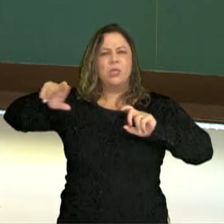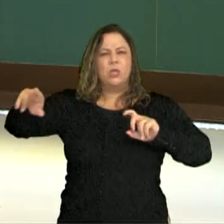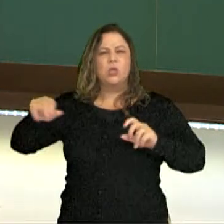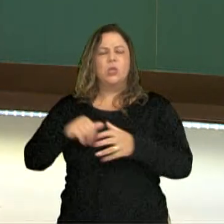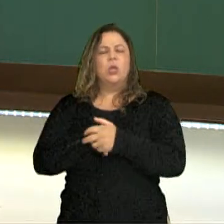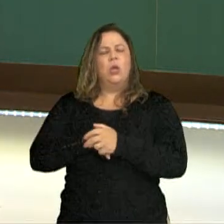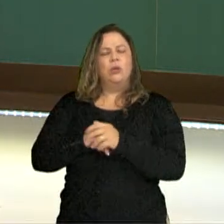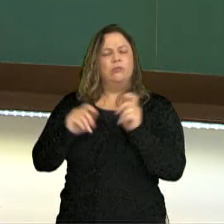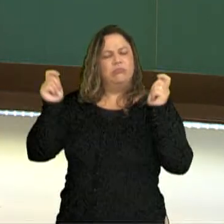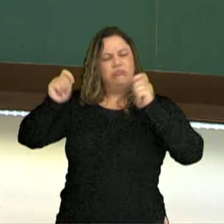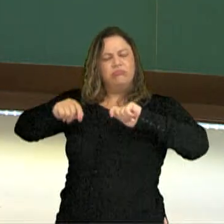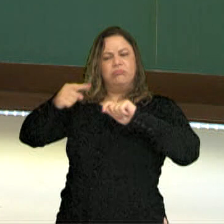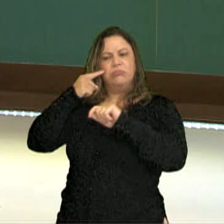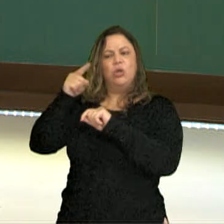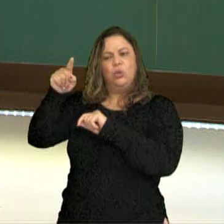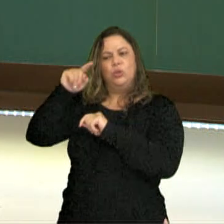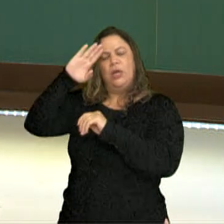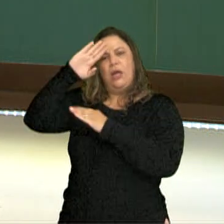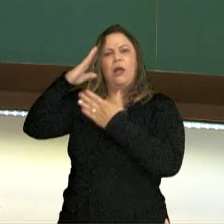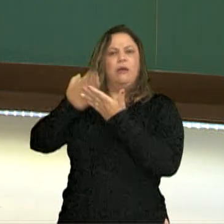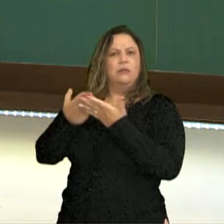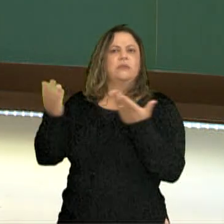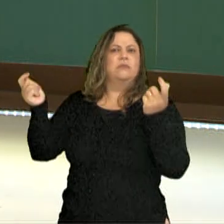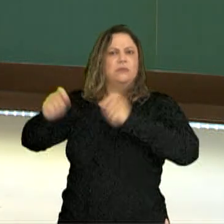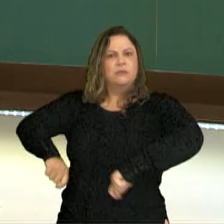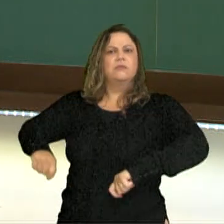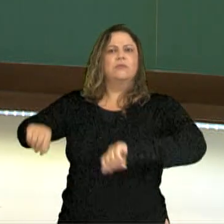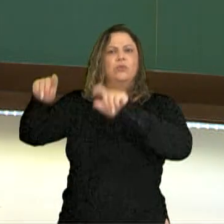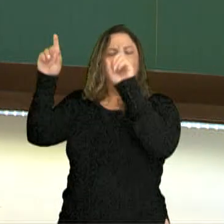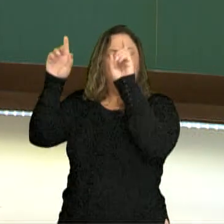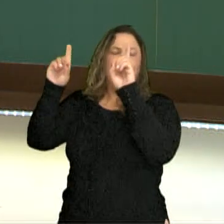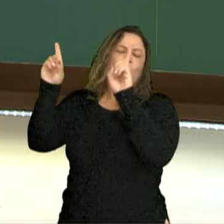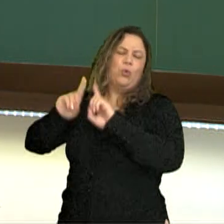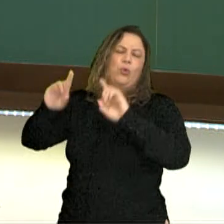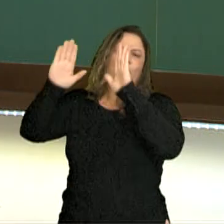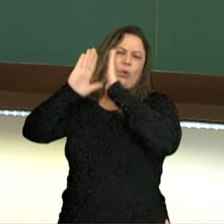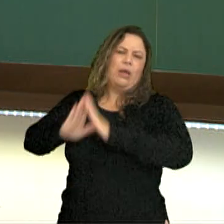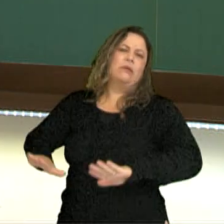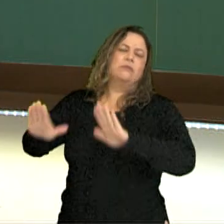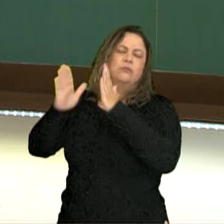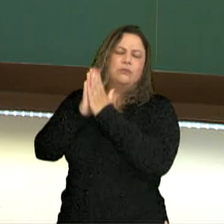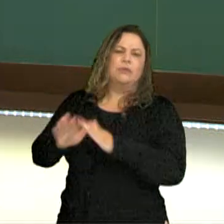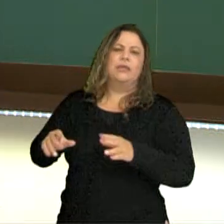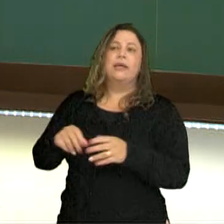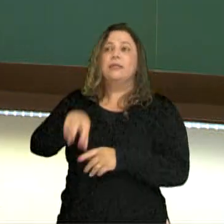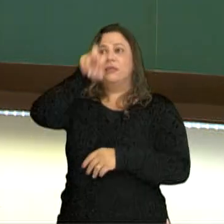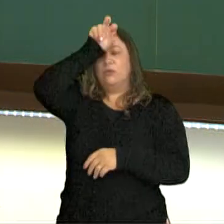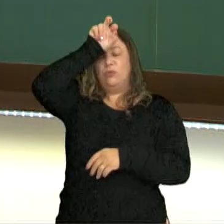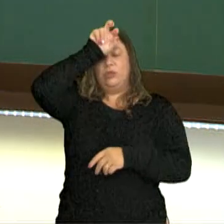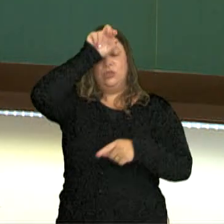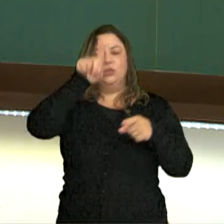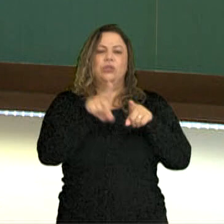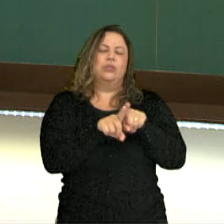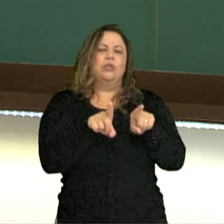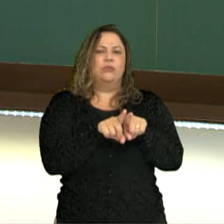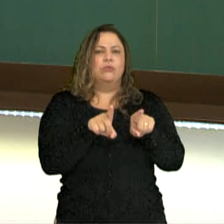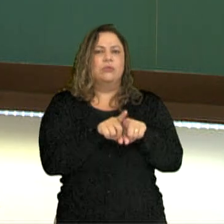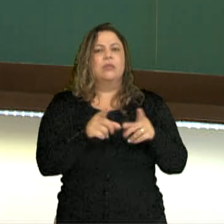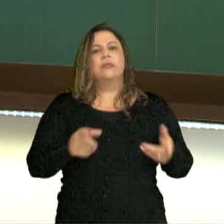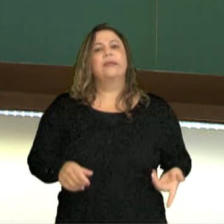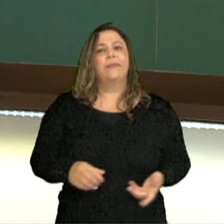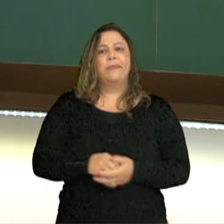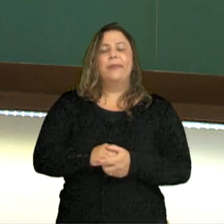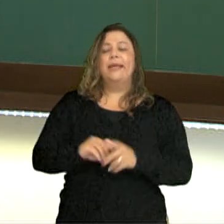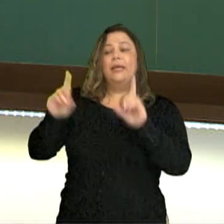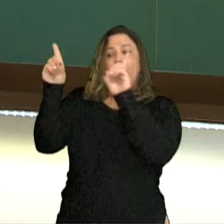foram cultuados na Grécia Antiga, assim como no Egito, né? Osíris, Horus, né? São deuses que eram